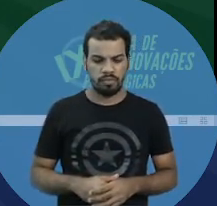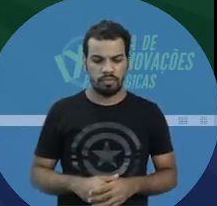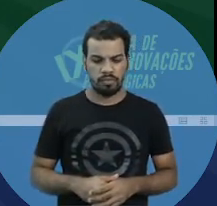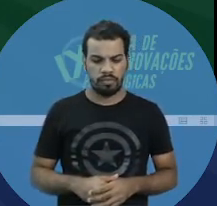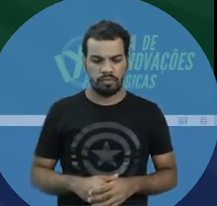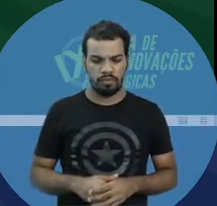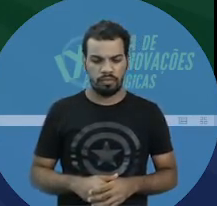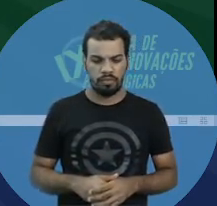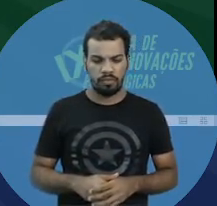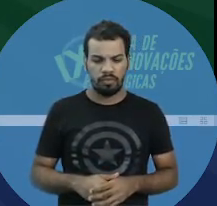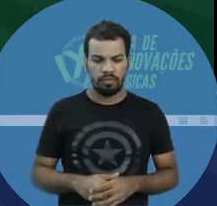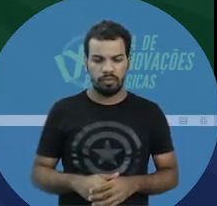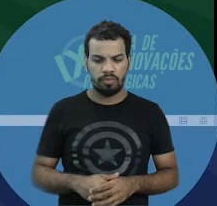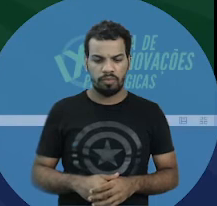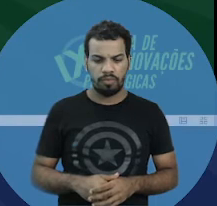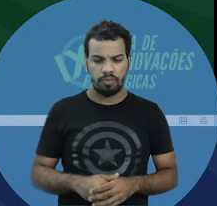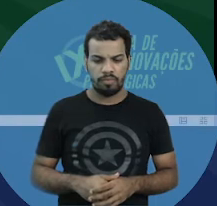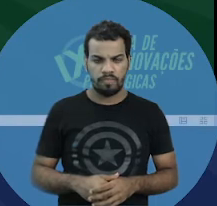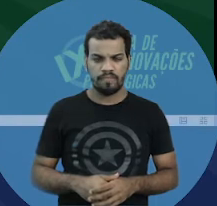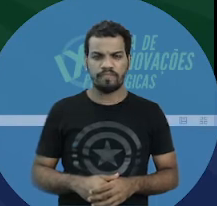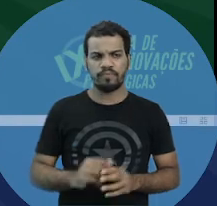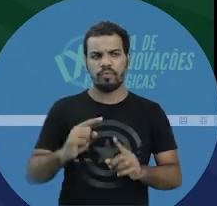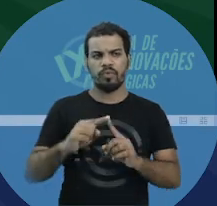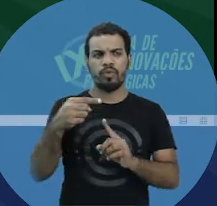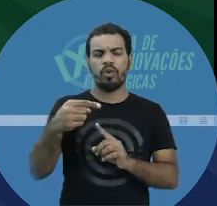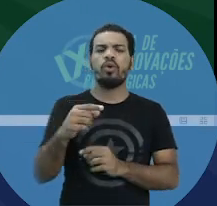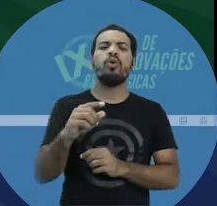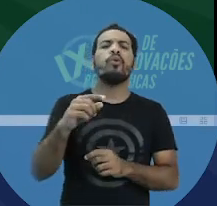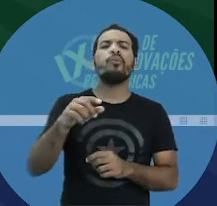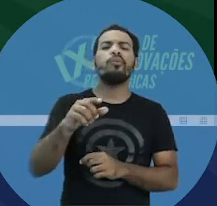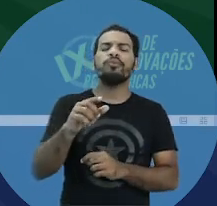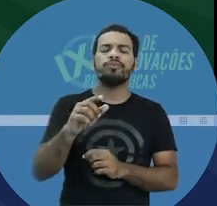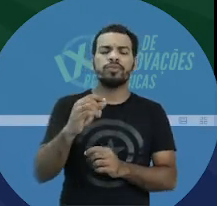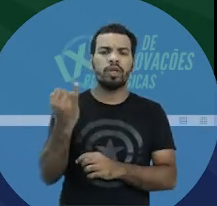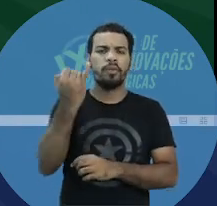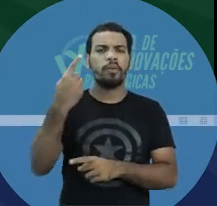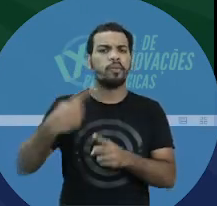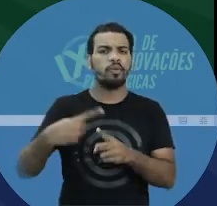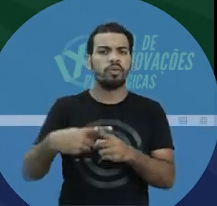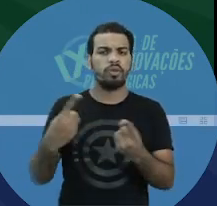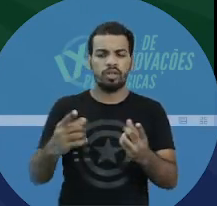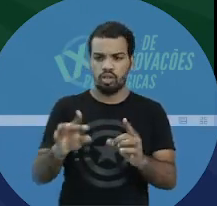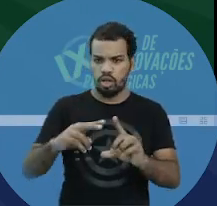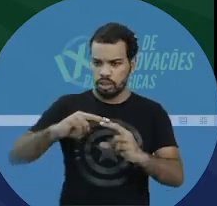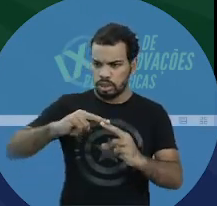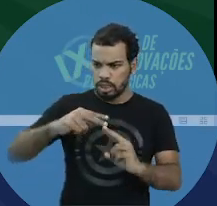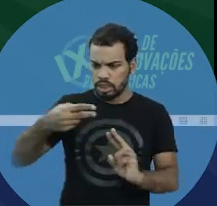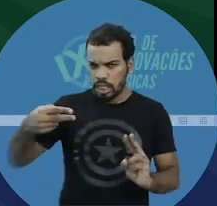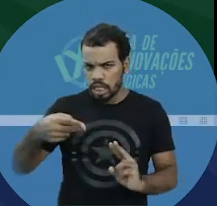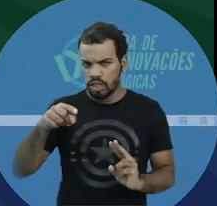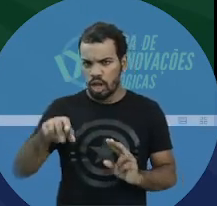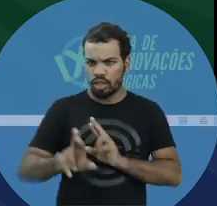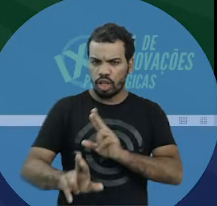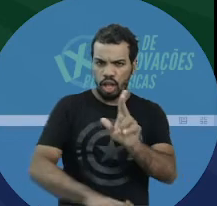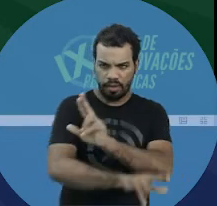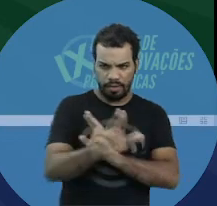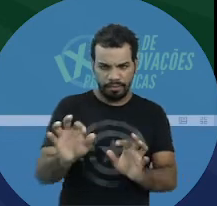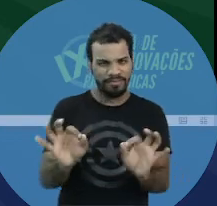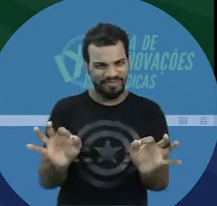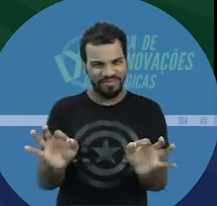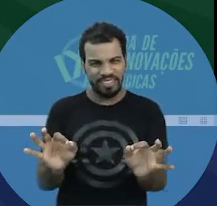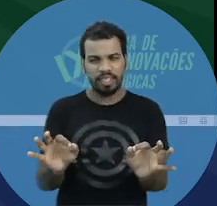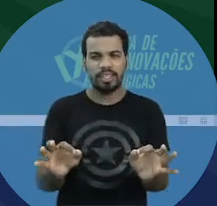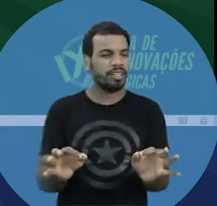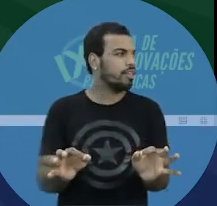Consequentemente, qual a relevância disso tudo? A relevância não só é da percepção da genética, de compreender que nós somos diferentes, né?